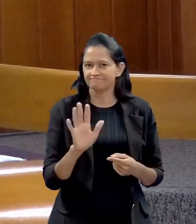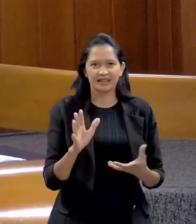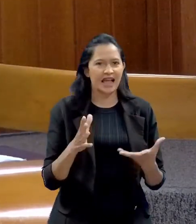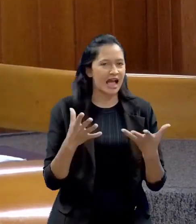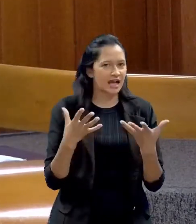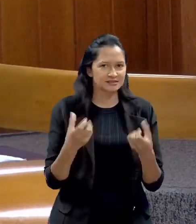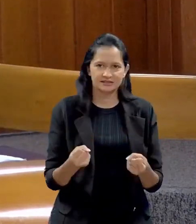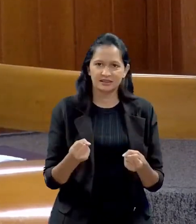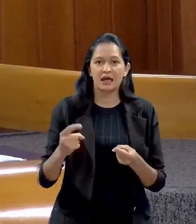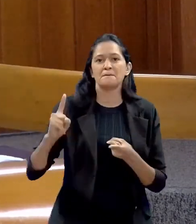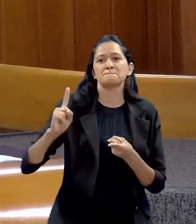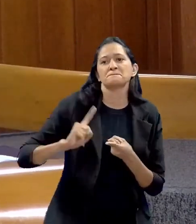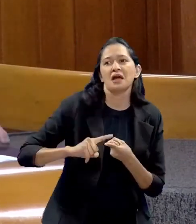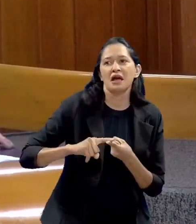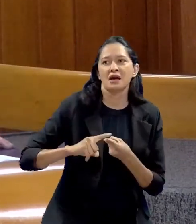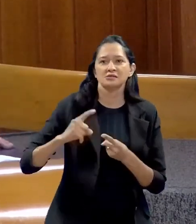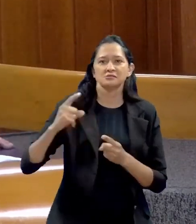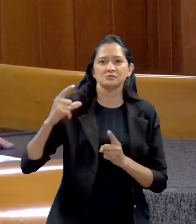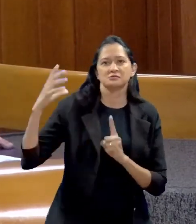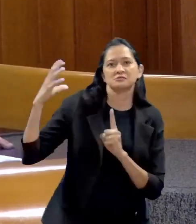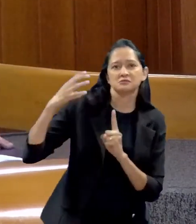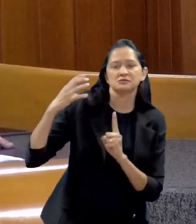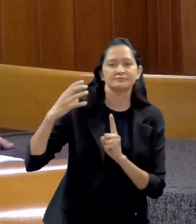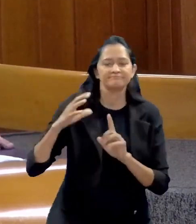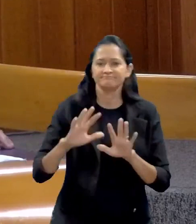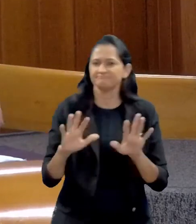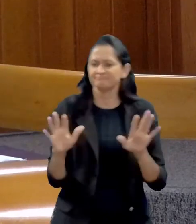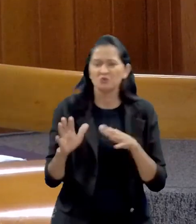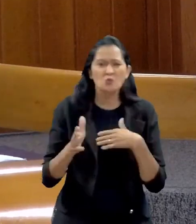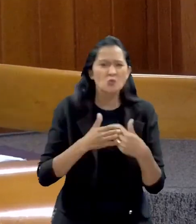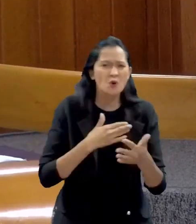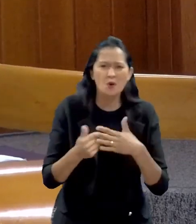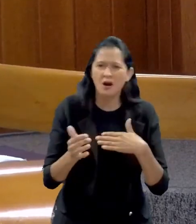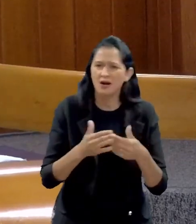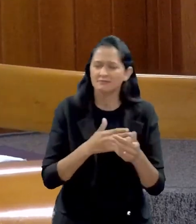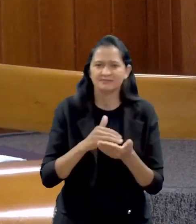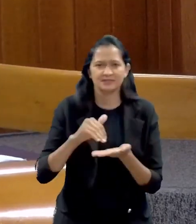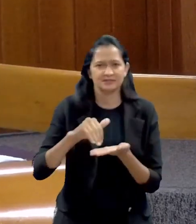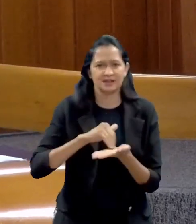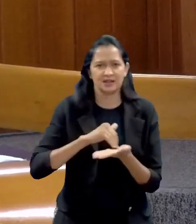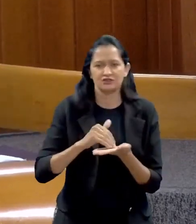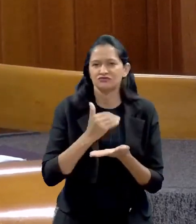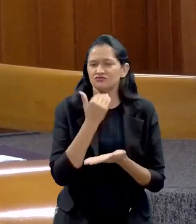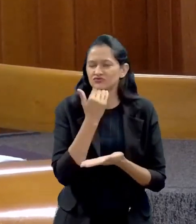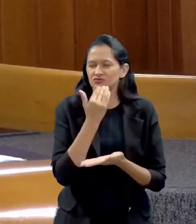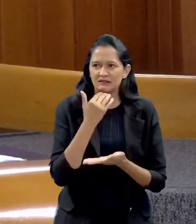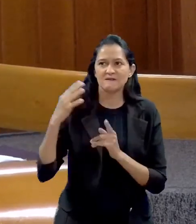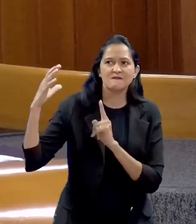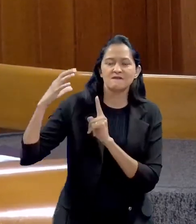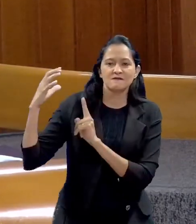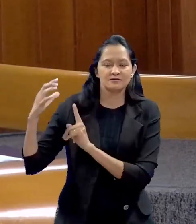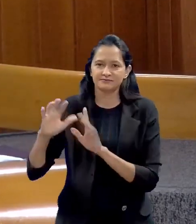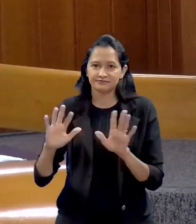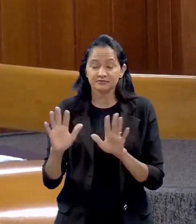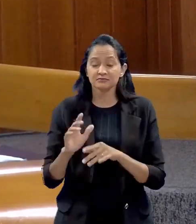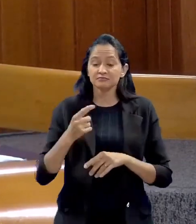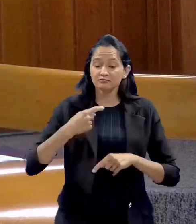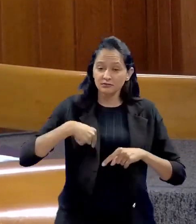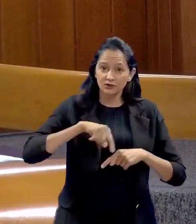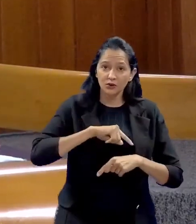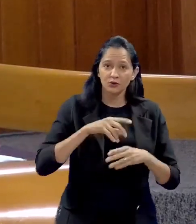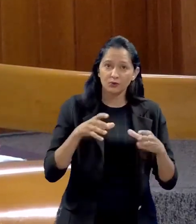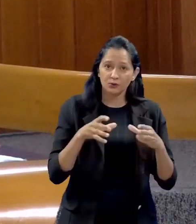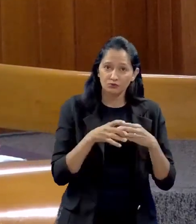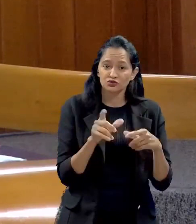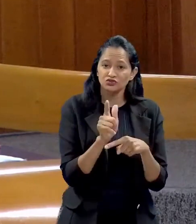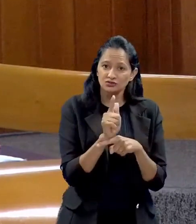ameaça de secretário nenhum. É uma gestão que está buscando